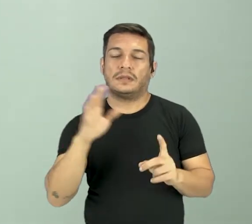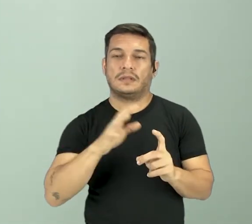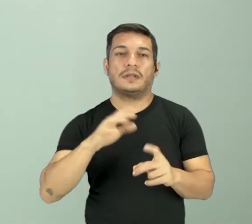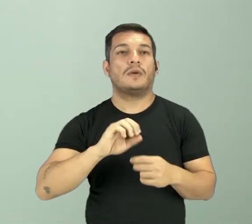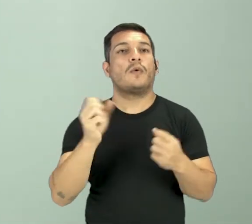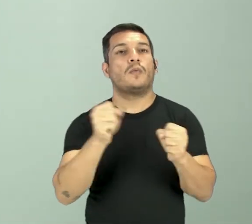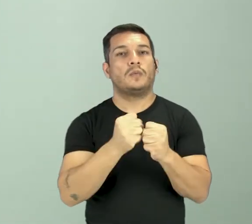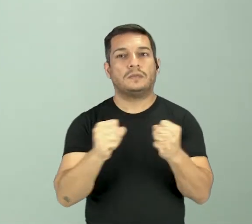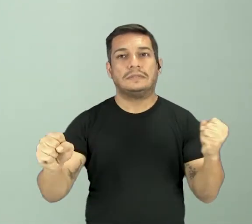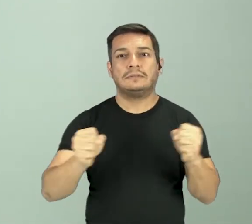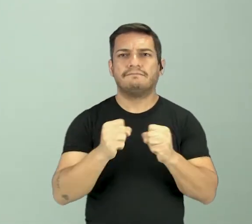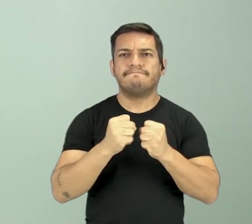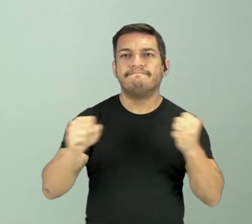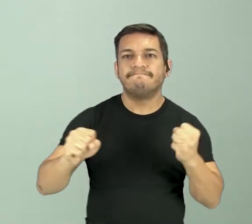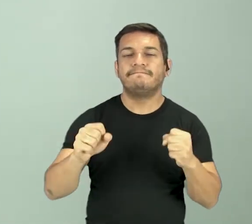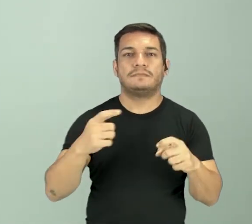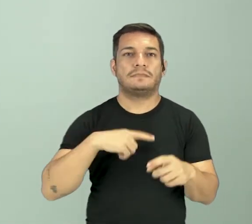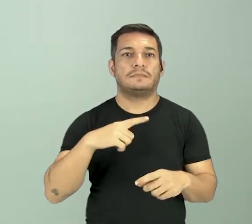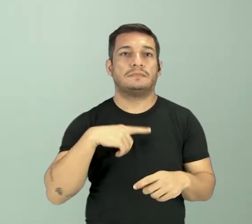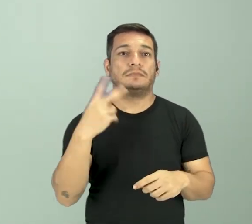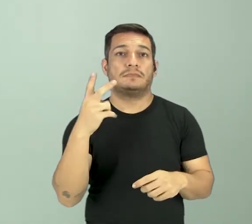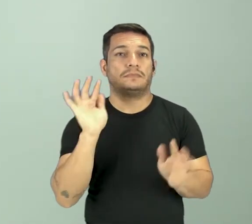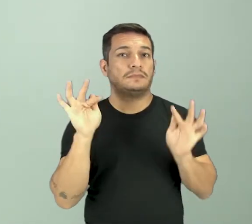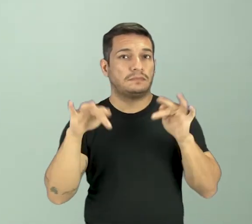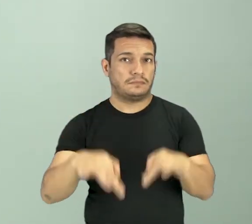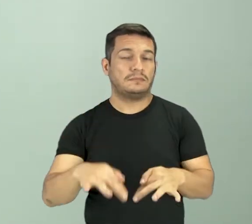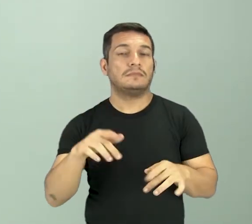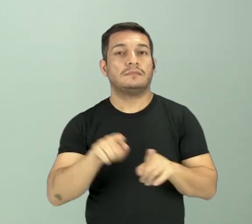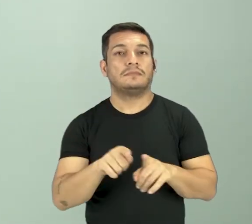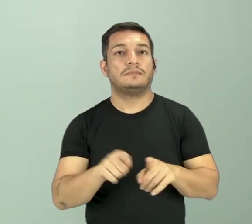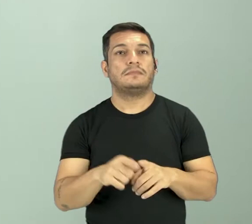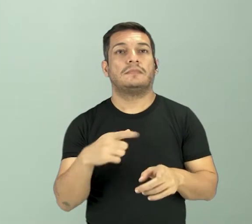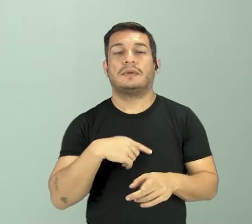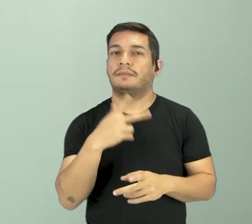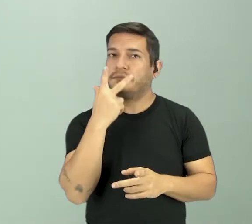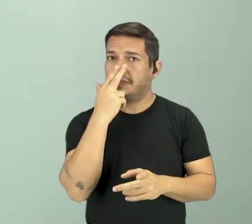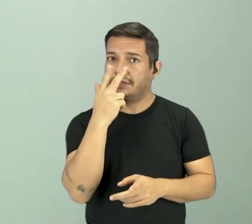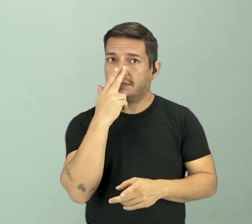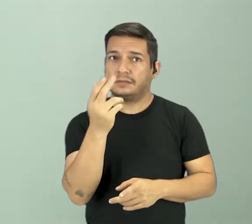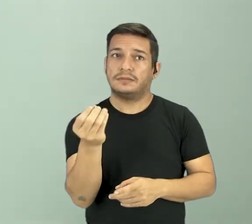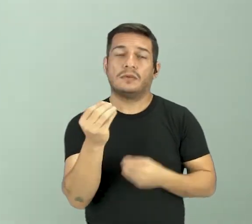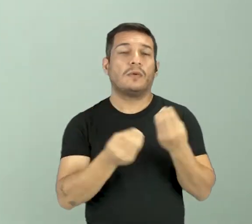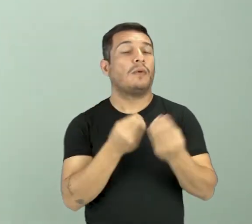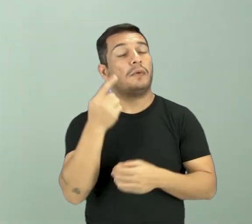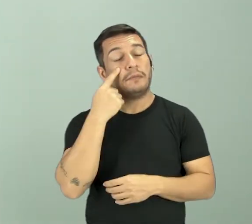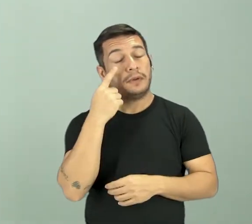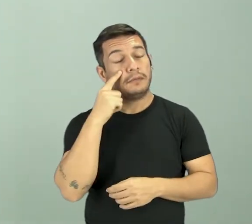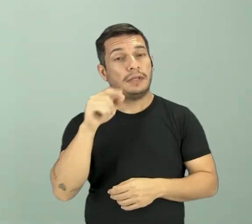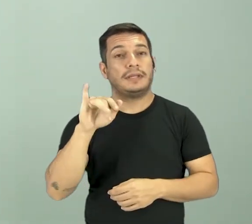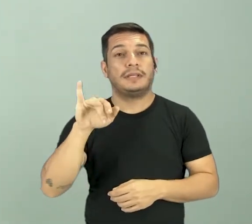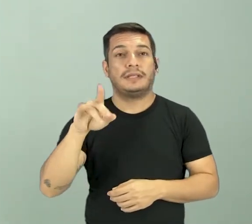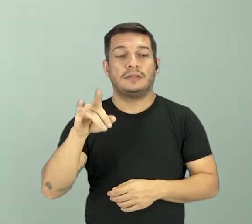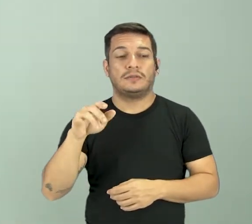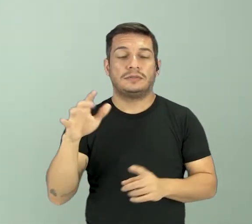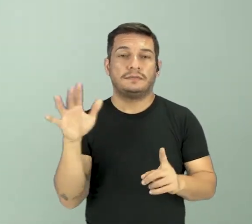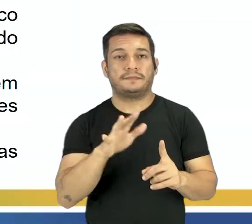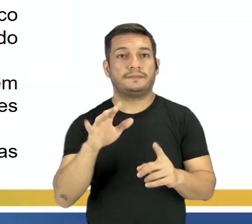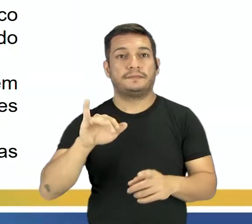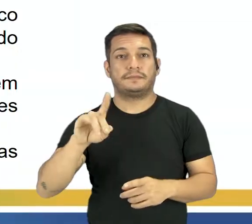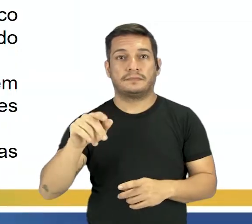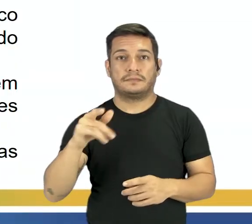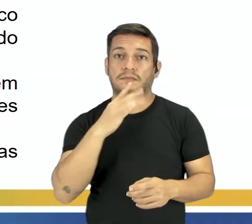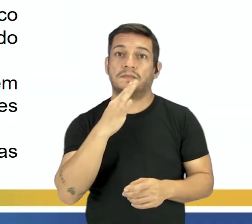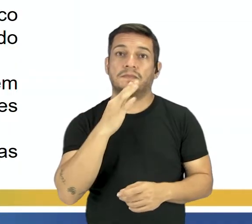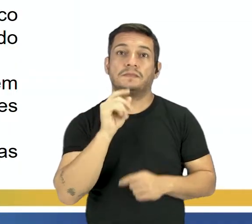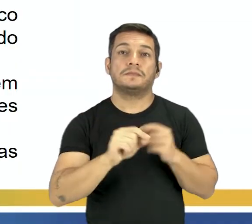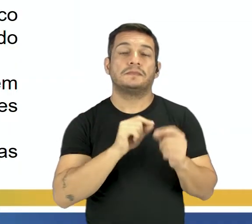ímã. As 2 levam ao mesmo fim e a forma também é muito parecida. Olha o primeiro, por indução. São